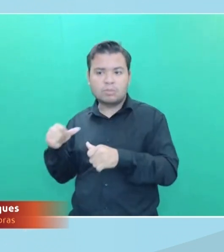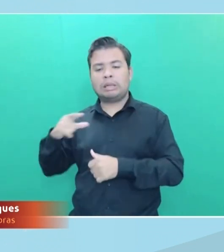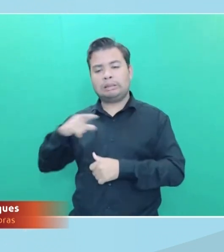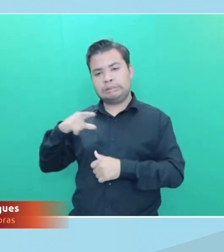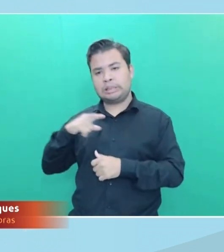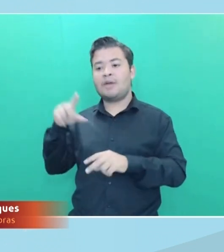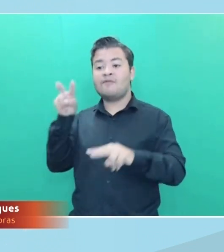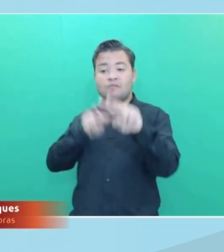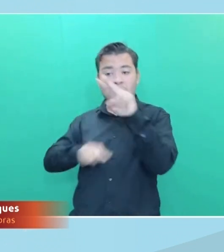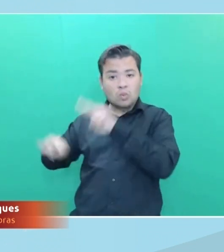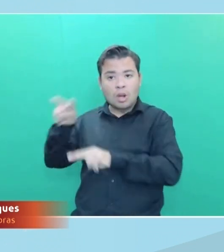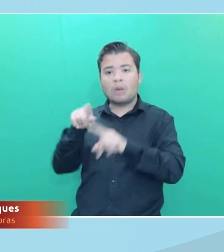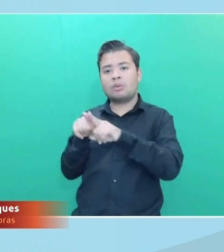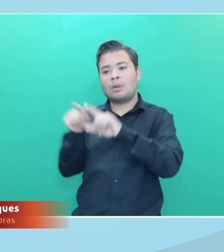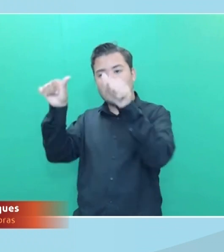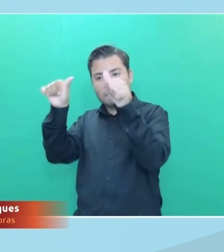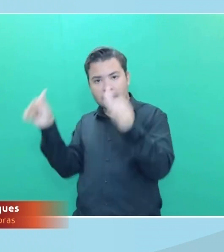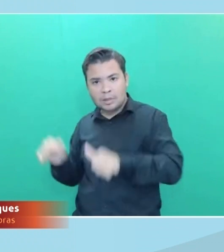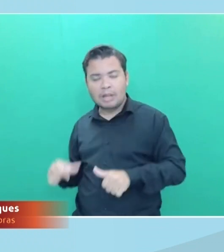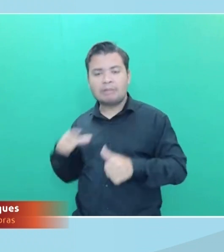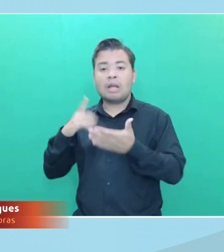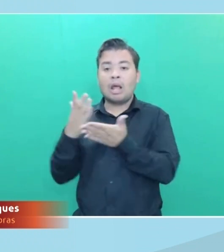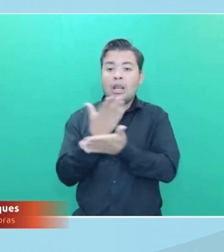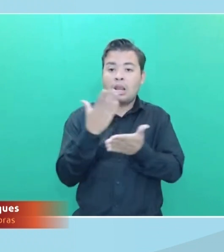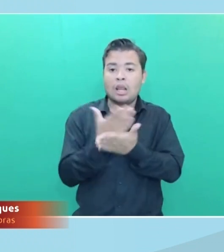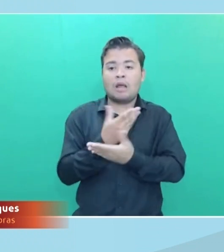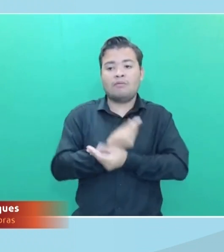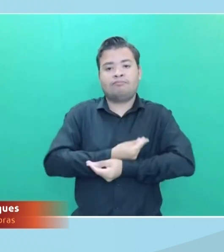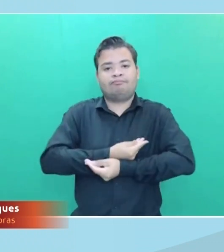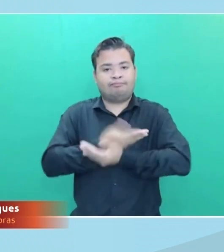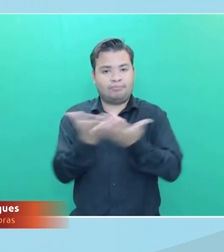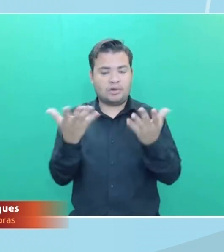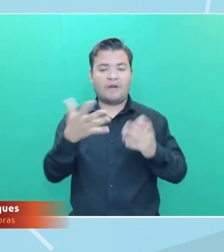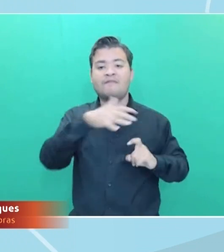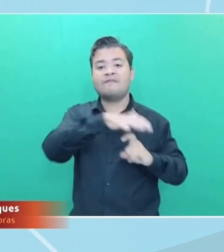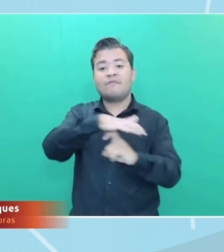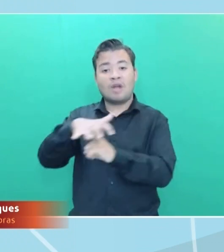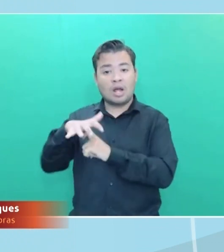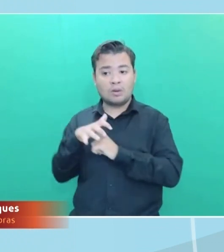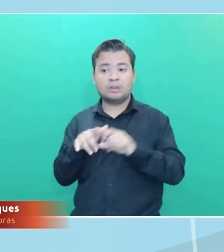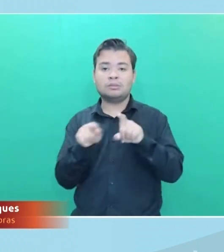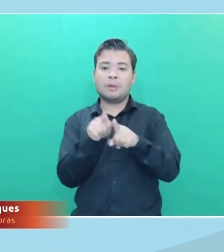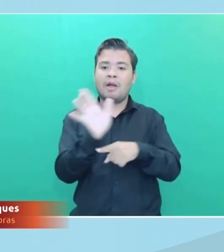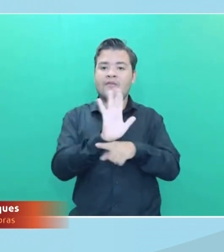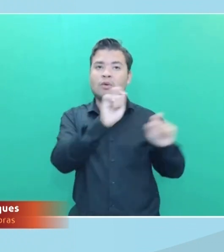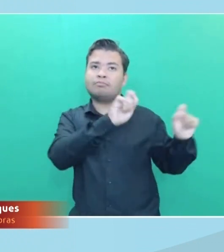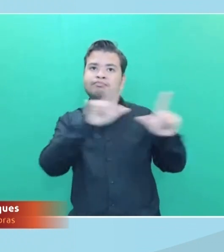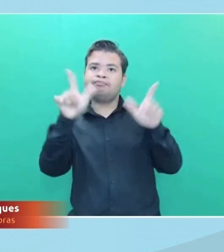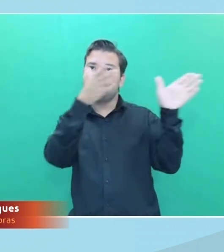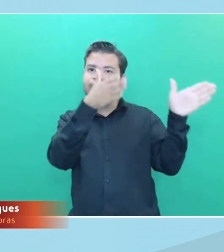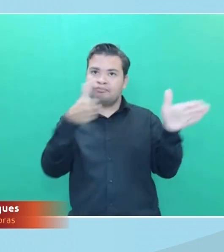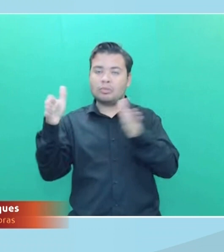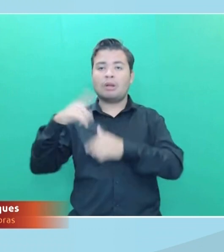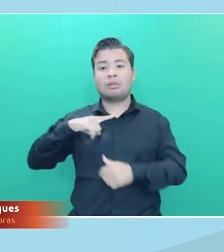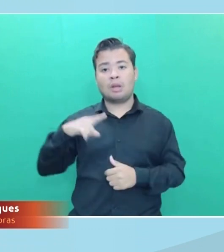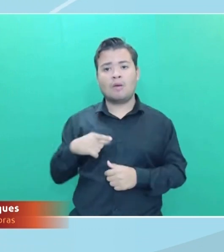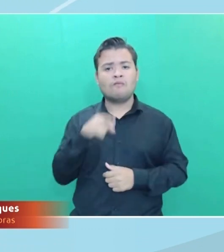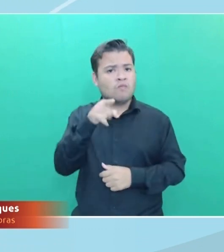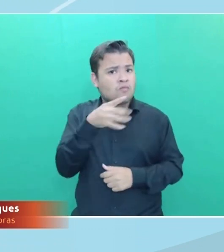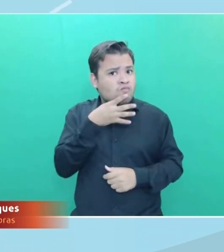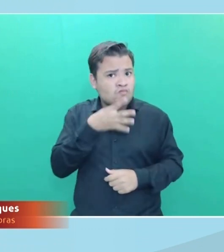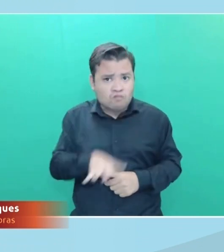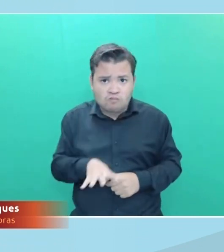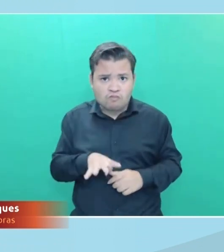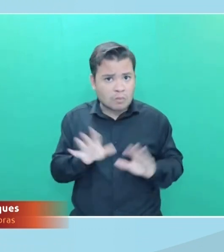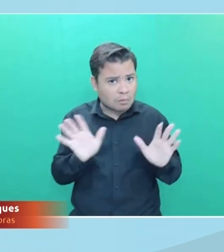visuais e plásticas, lançamento de livros, também feiras e mostra de filmes. Se você ainda não conhece a Vila Cultural